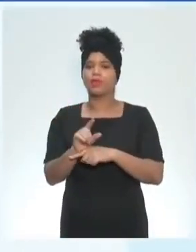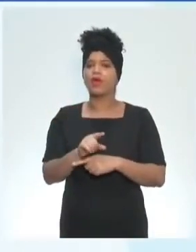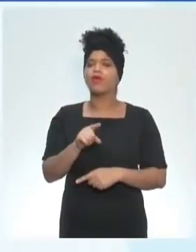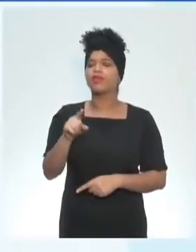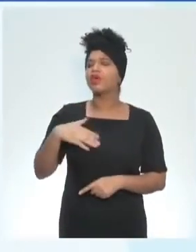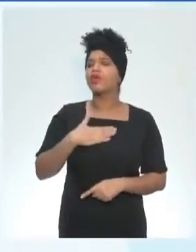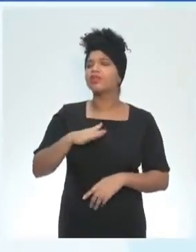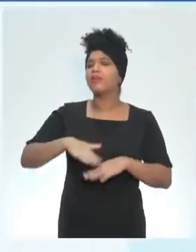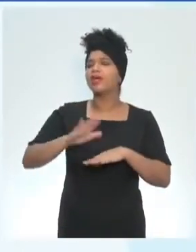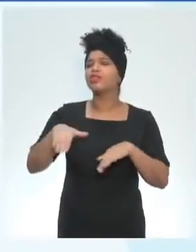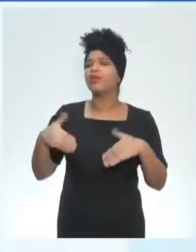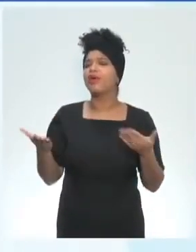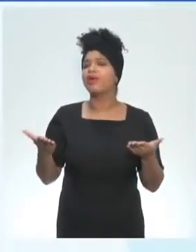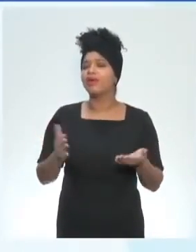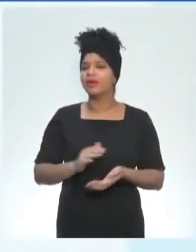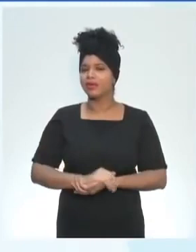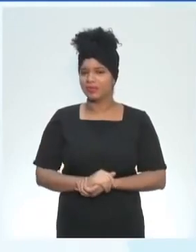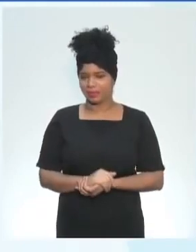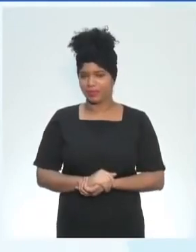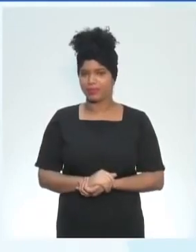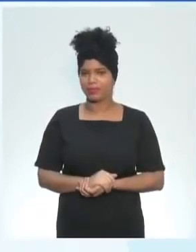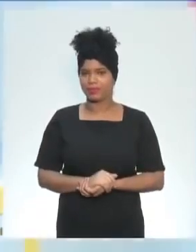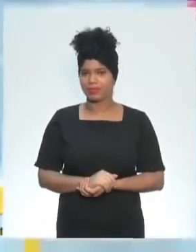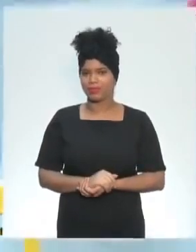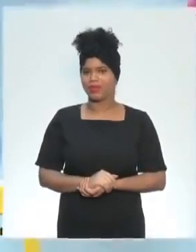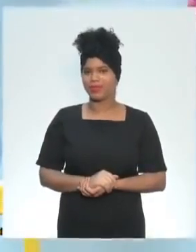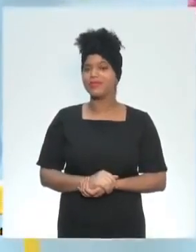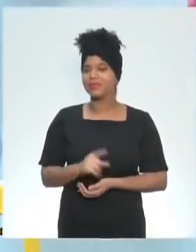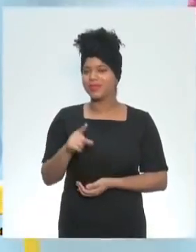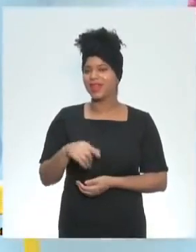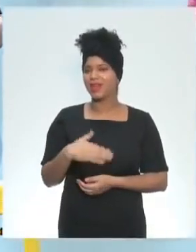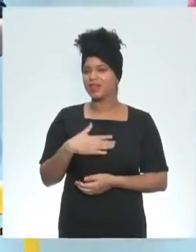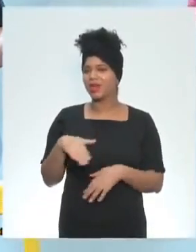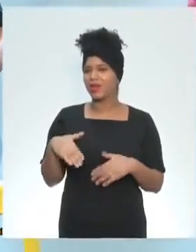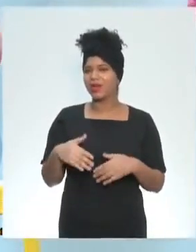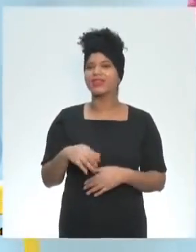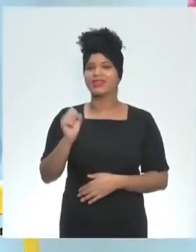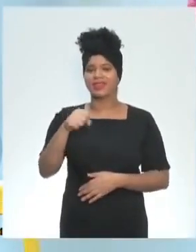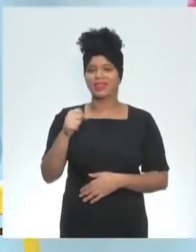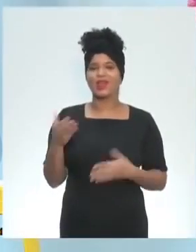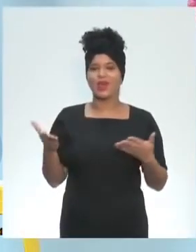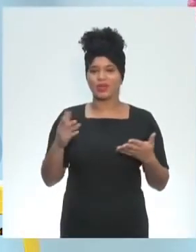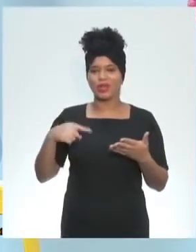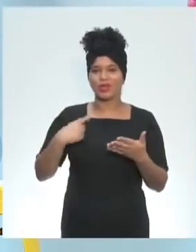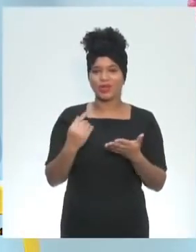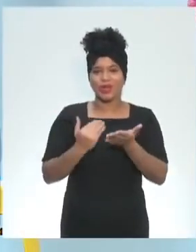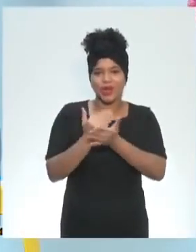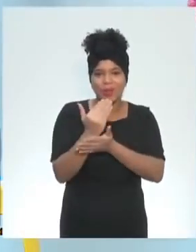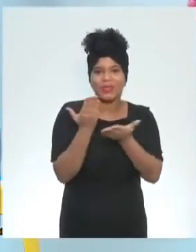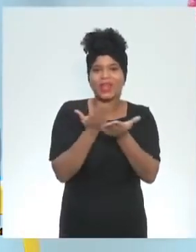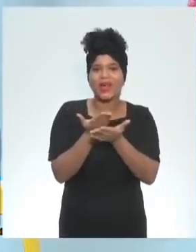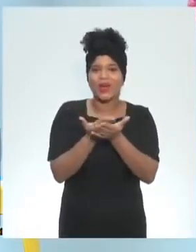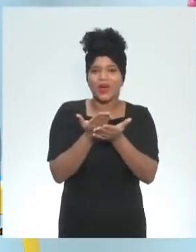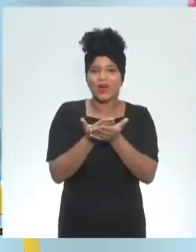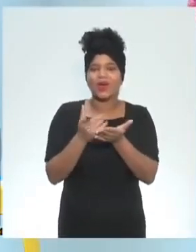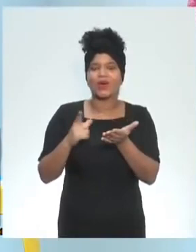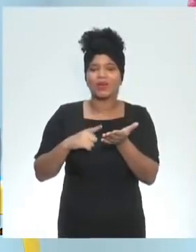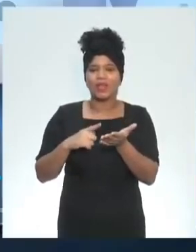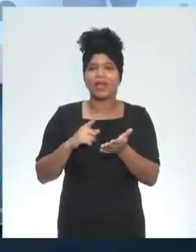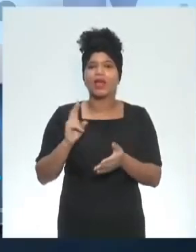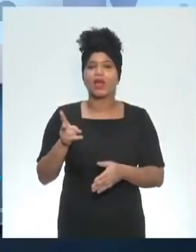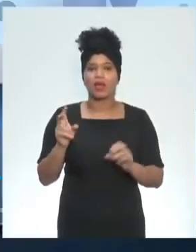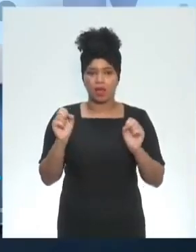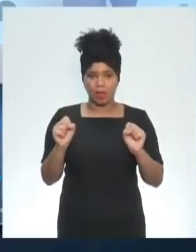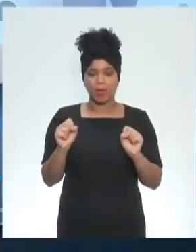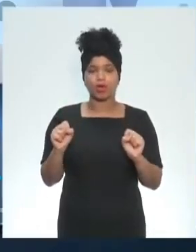favorite gênero sair de filmes Qual é o seu Favorito né É isso que a gente vai trabalhar na aula de hoje a gente vai estudar um